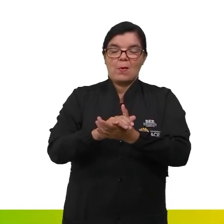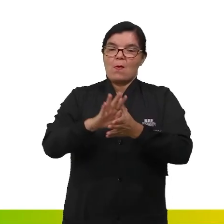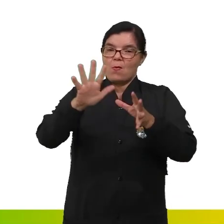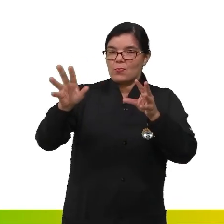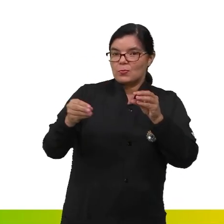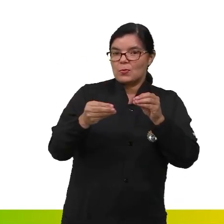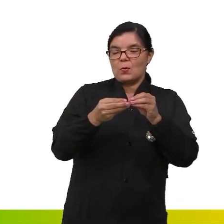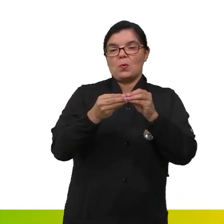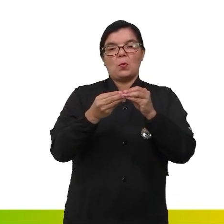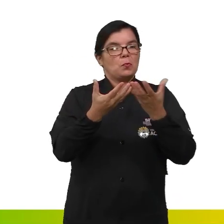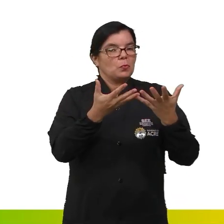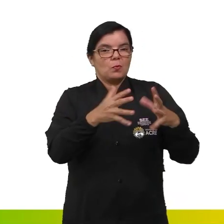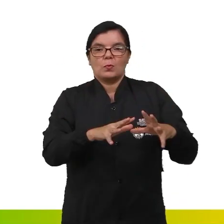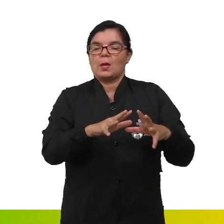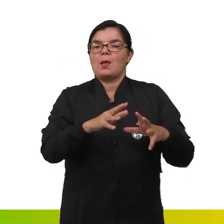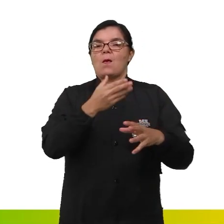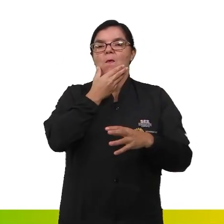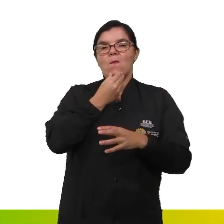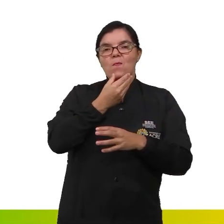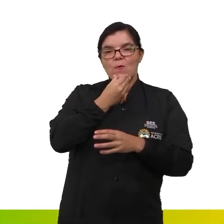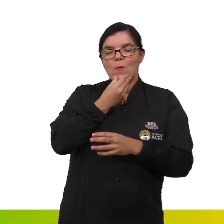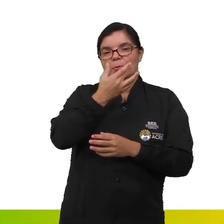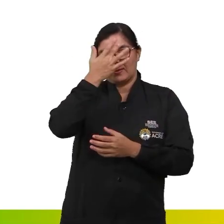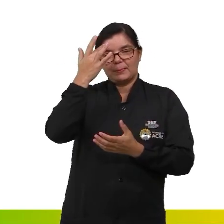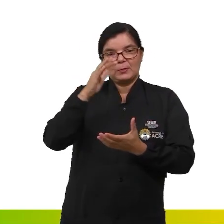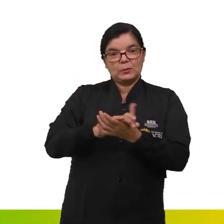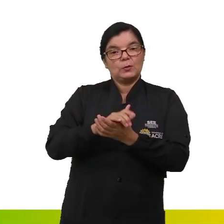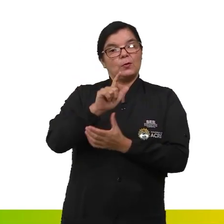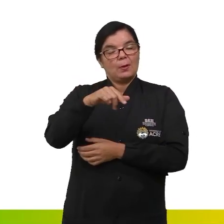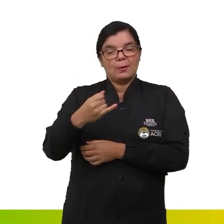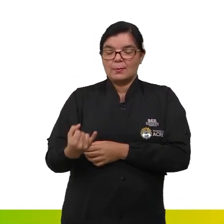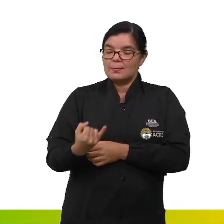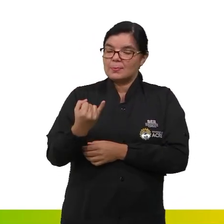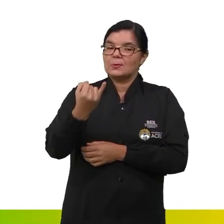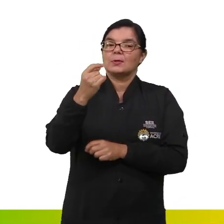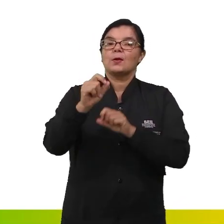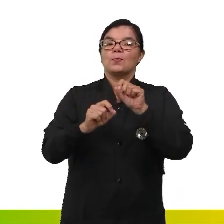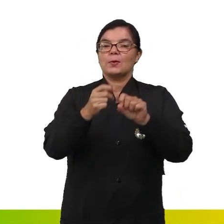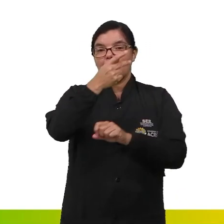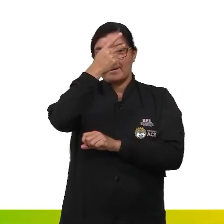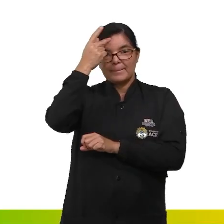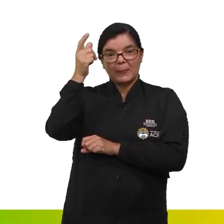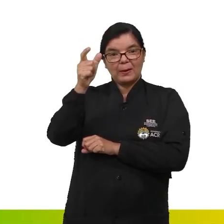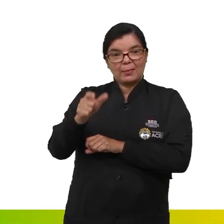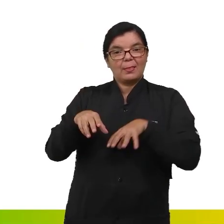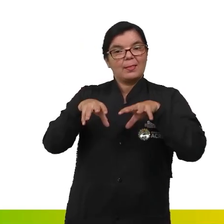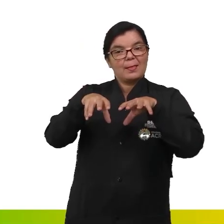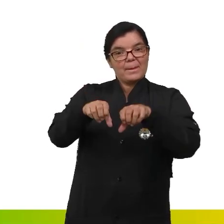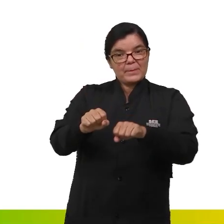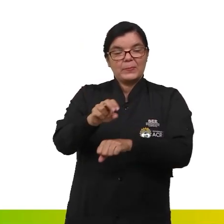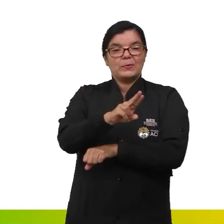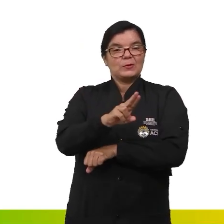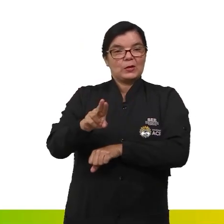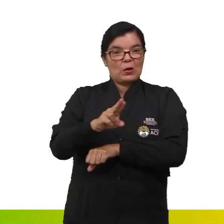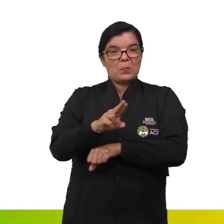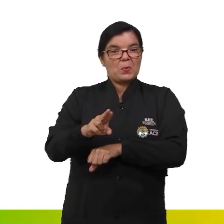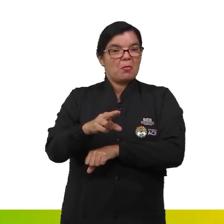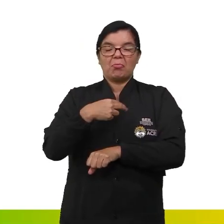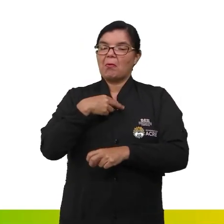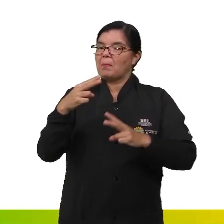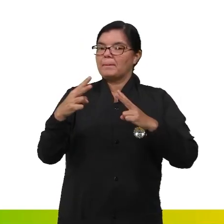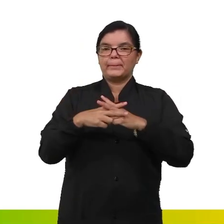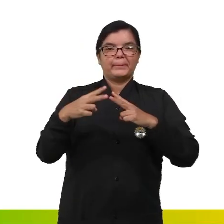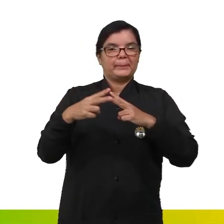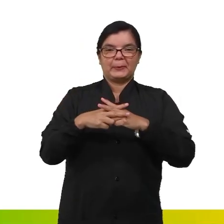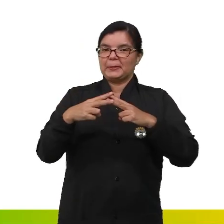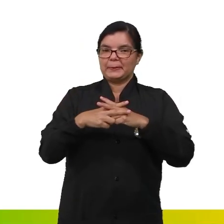adiciona ou não o sobrenome do seu marido. O importante é que a pessoa toma posse do nome e não fica